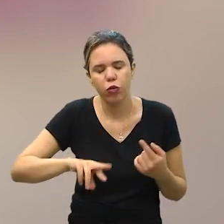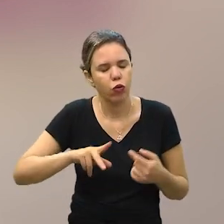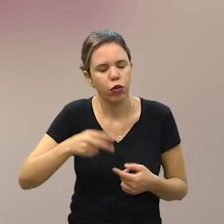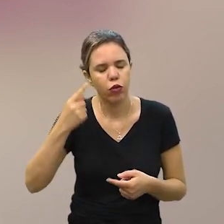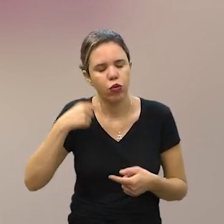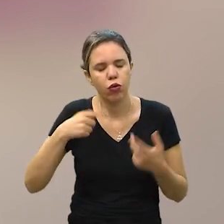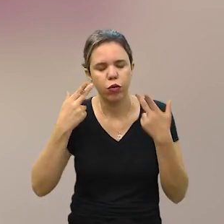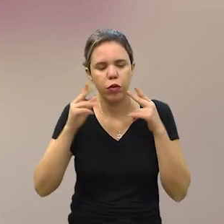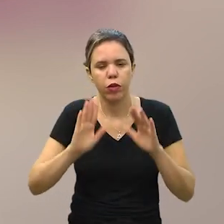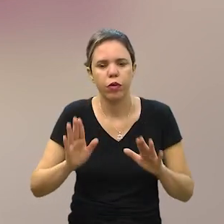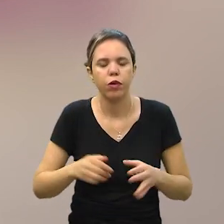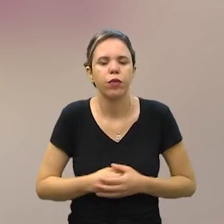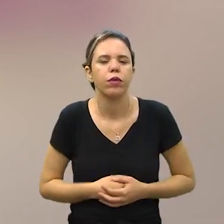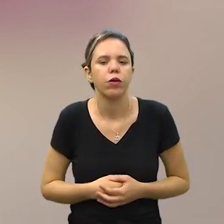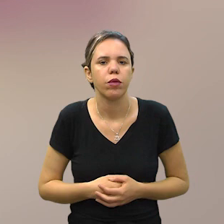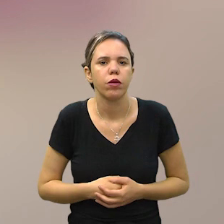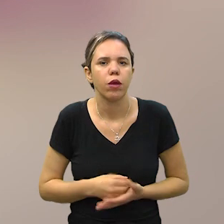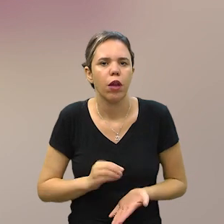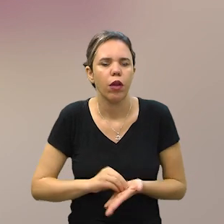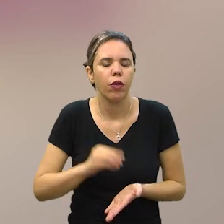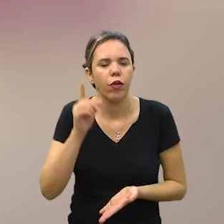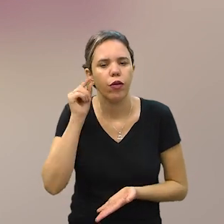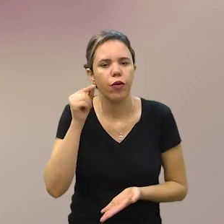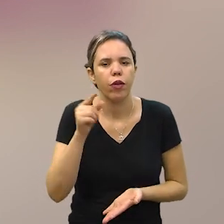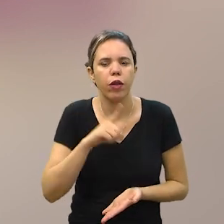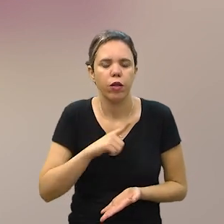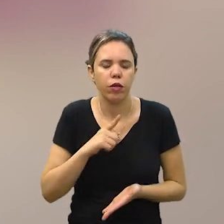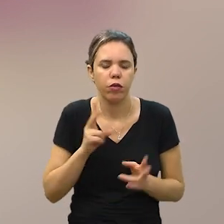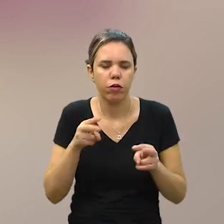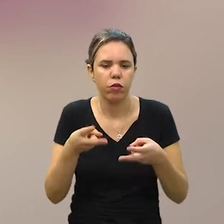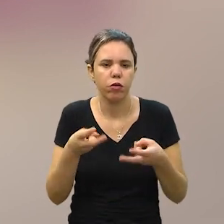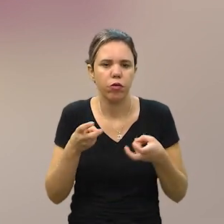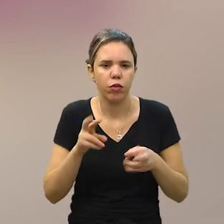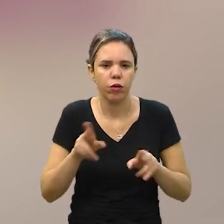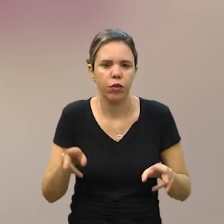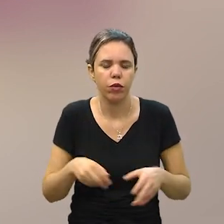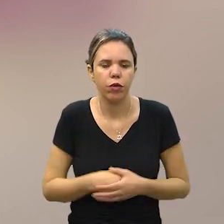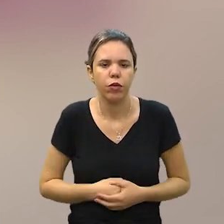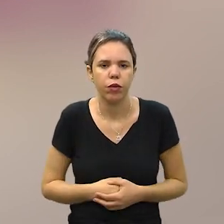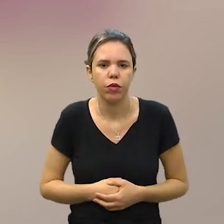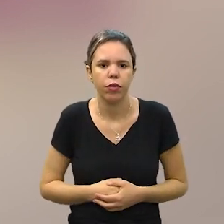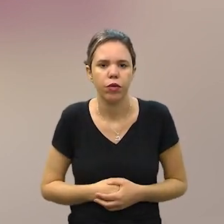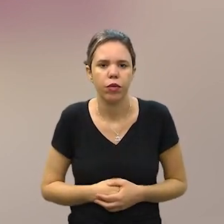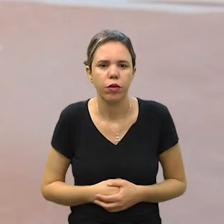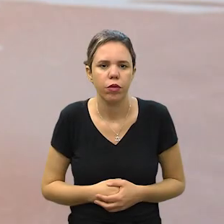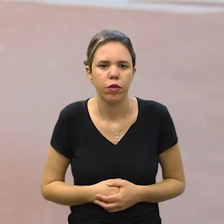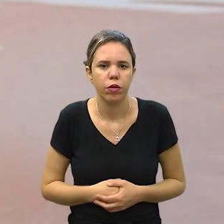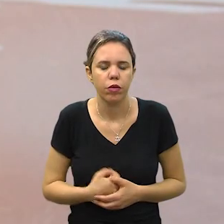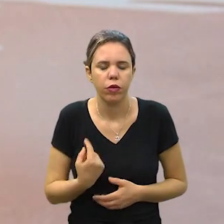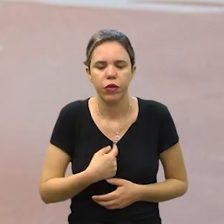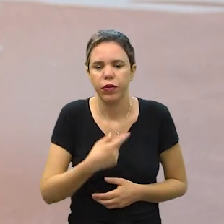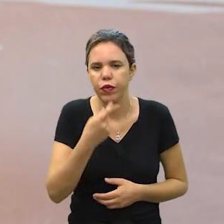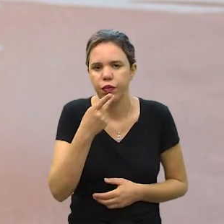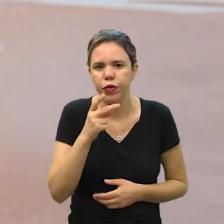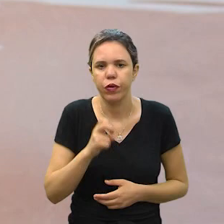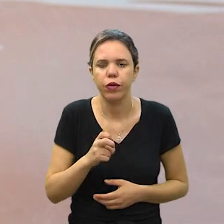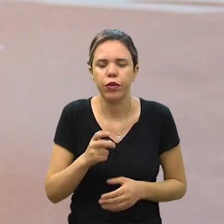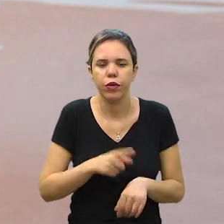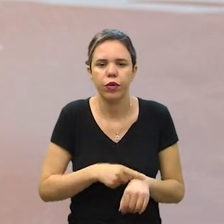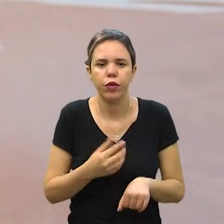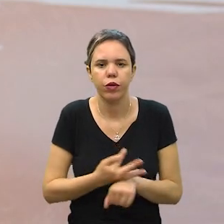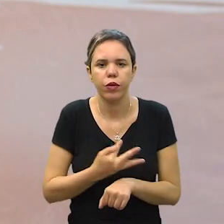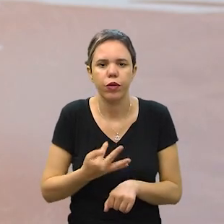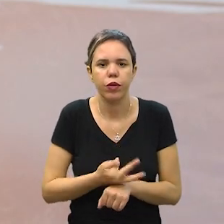é normal, né? Uma insônia, né? Tem que ter um olhar diferenciado para isso. E a gente está falando aí que